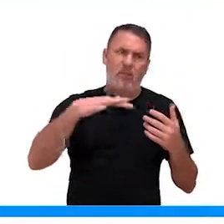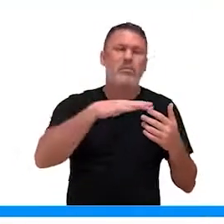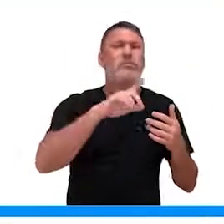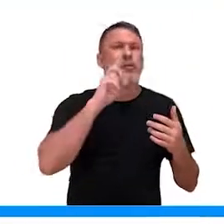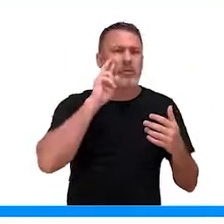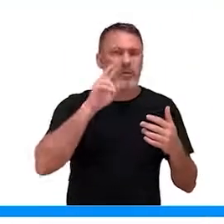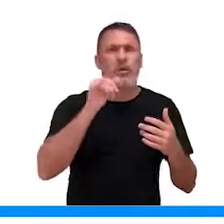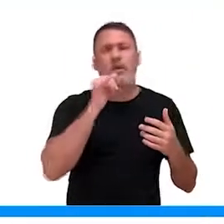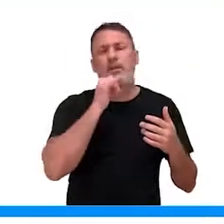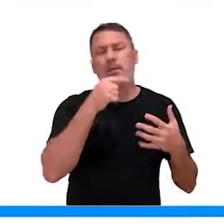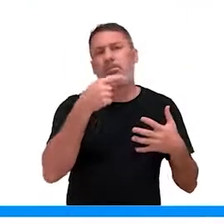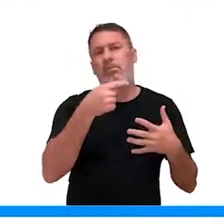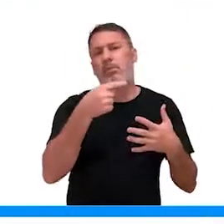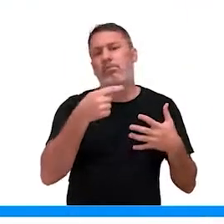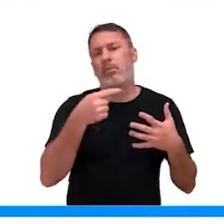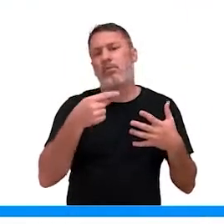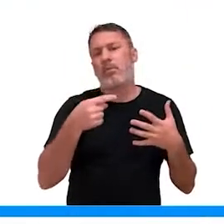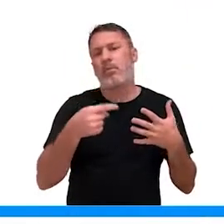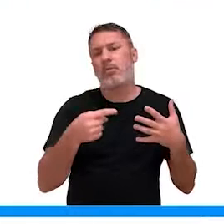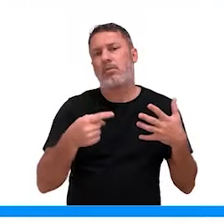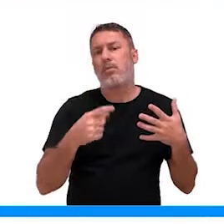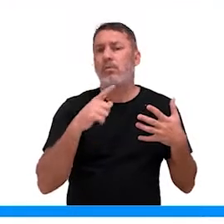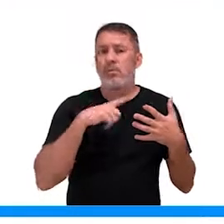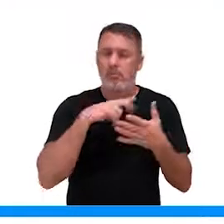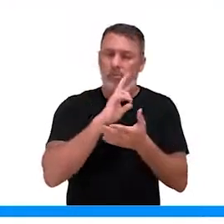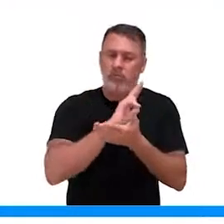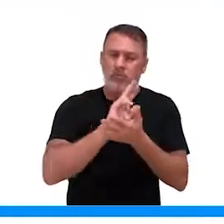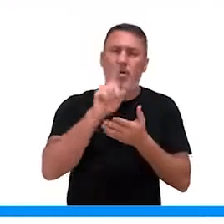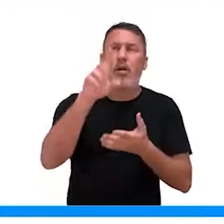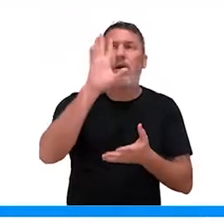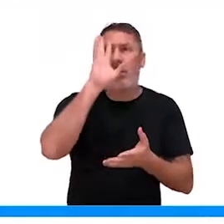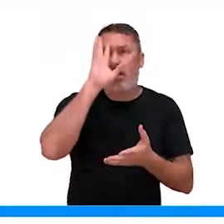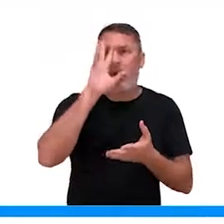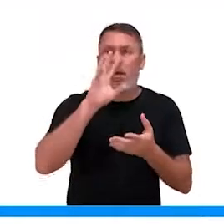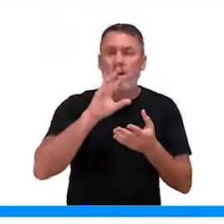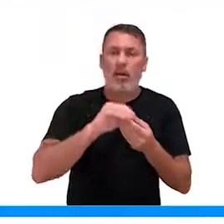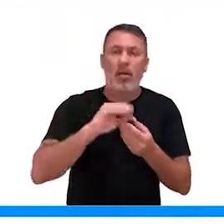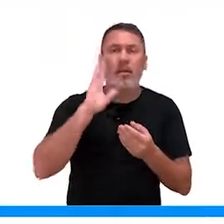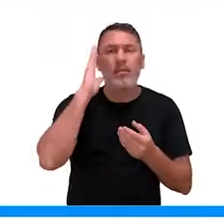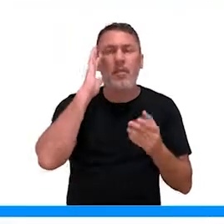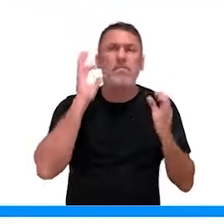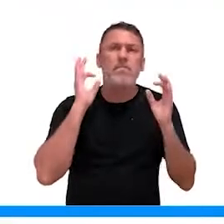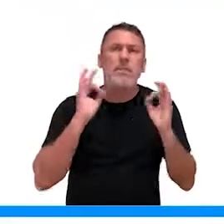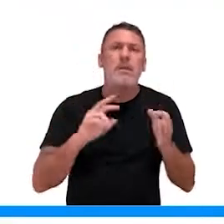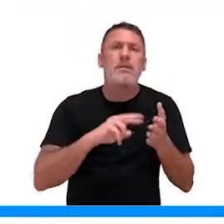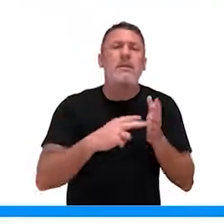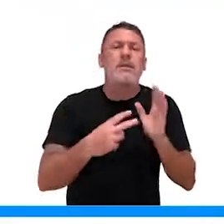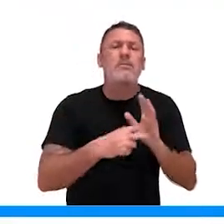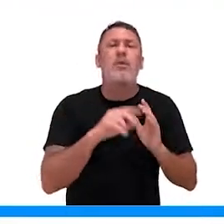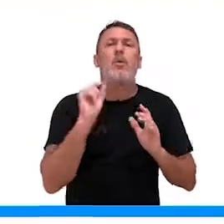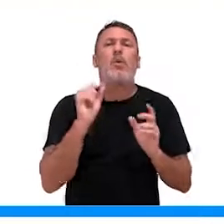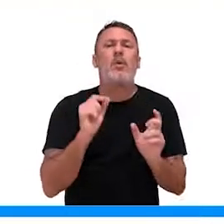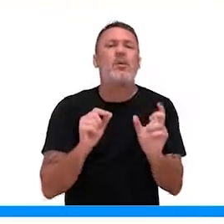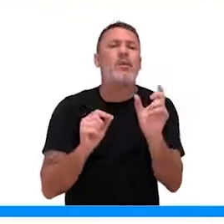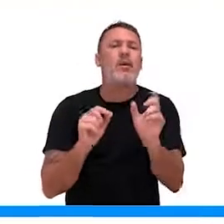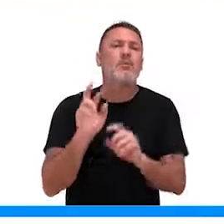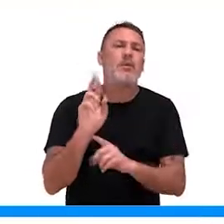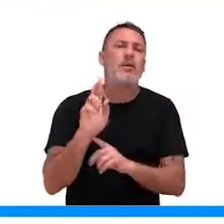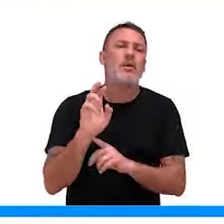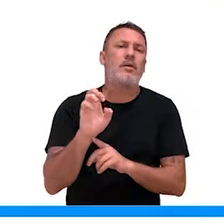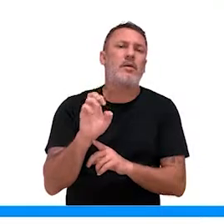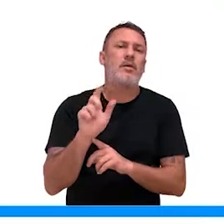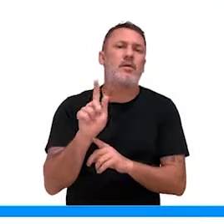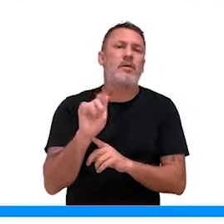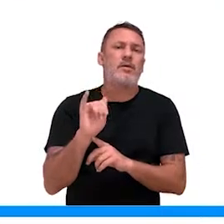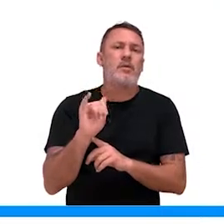diversos exemplos que podem aqui ser citados para você entender de fato o que significa regionalizar.